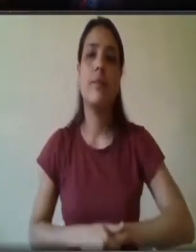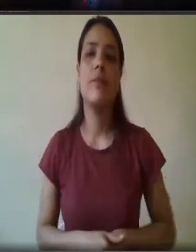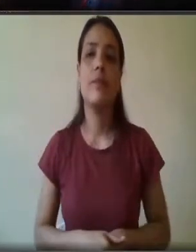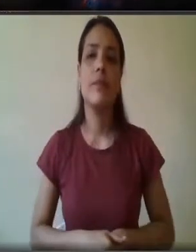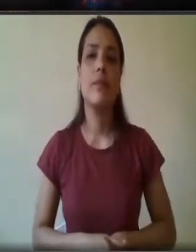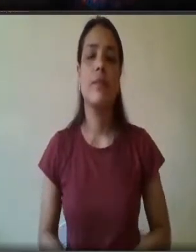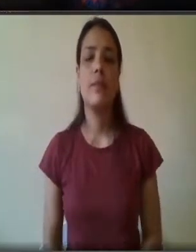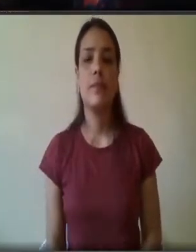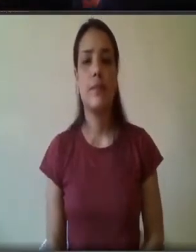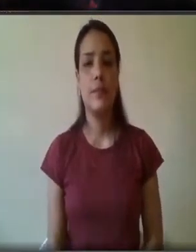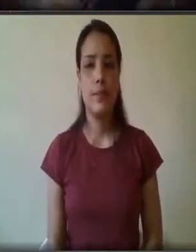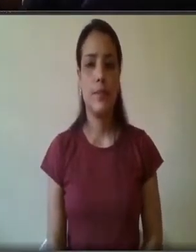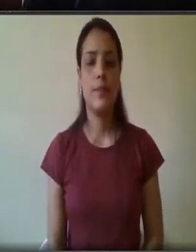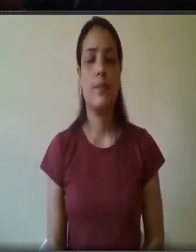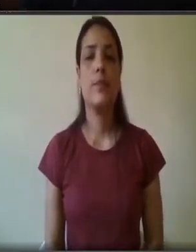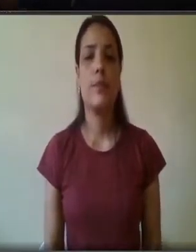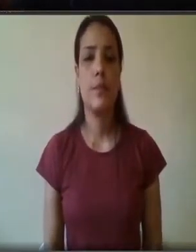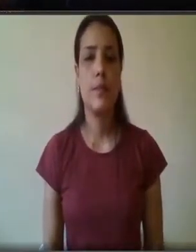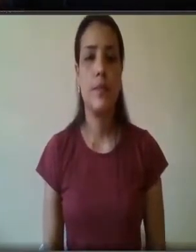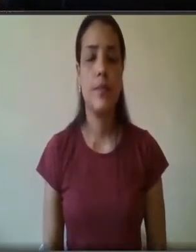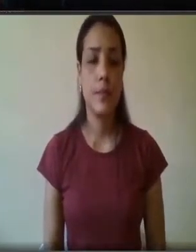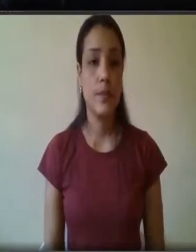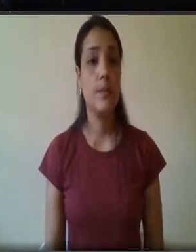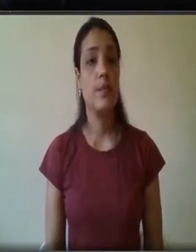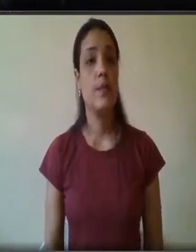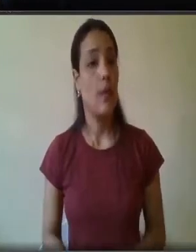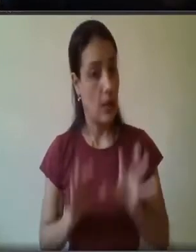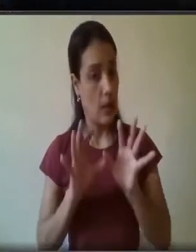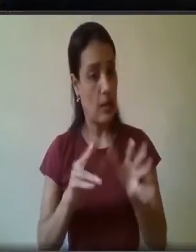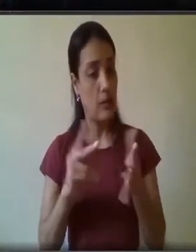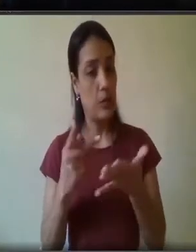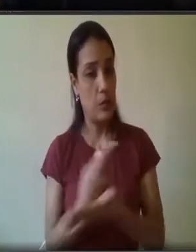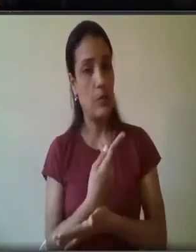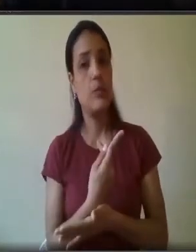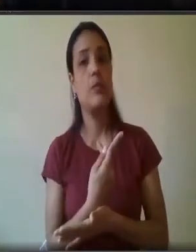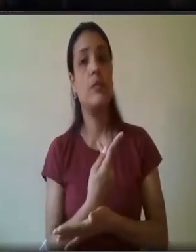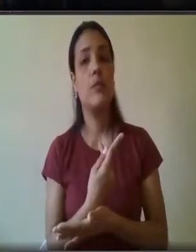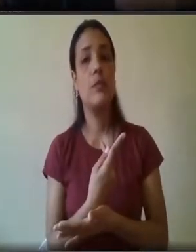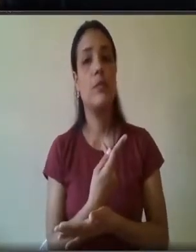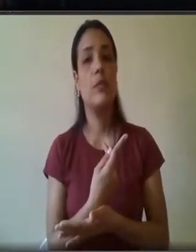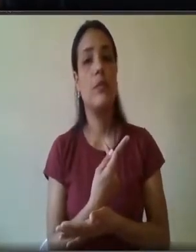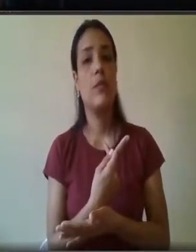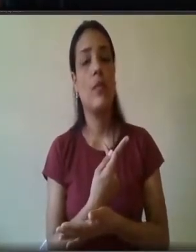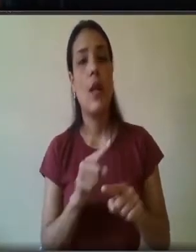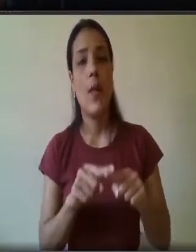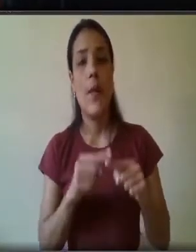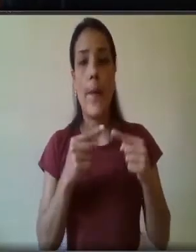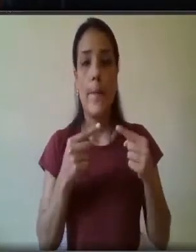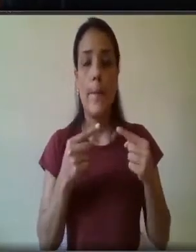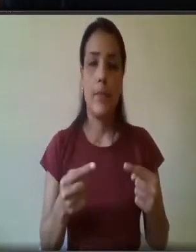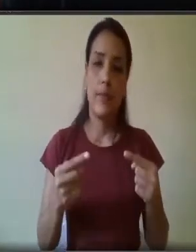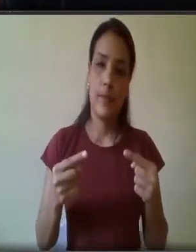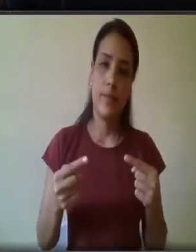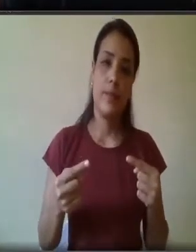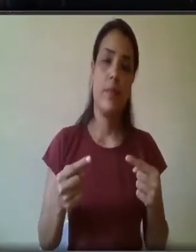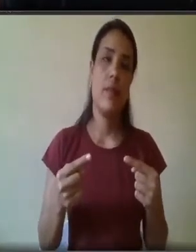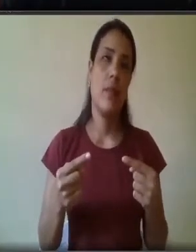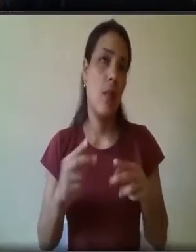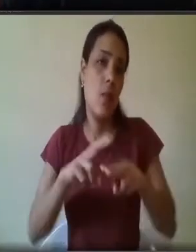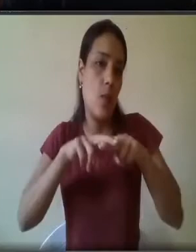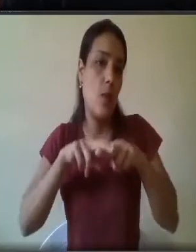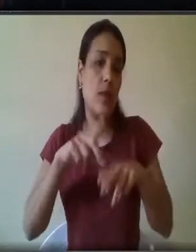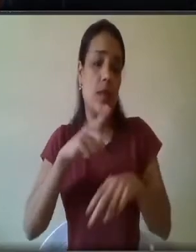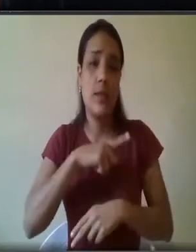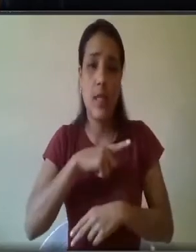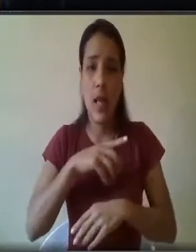e derramou. Esses derrames vulcânicos, com muito basalto, eles deram origem à terra roxa, deram